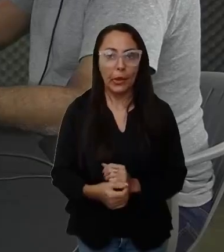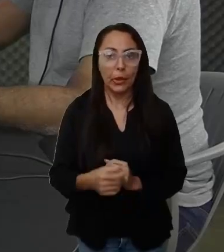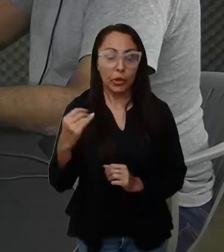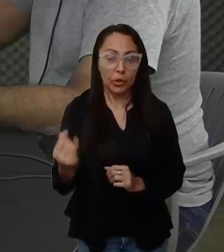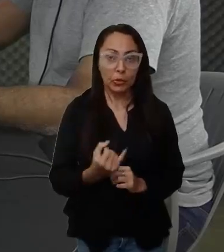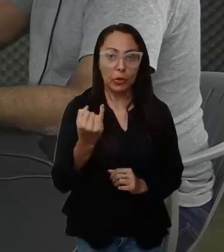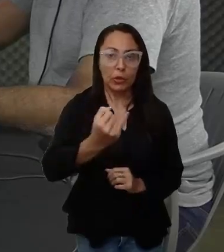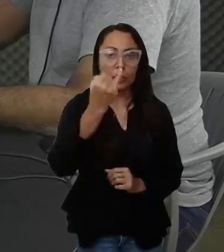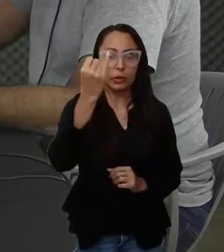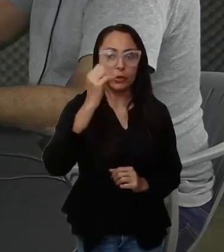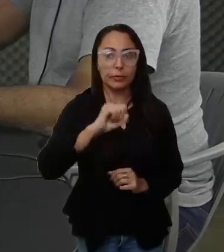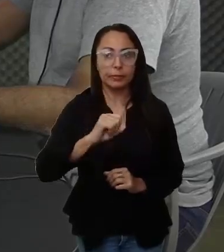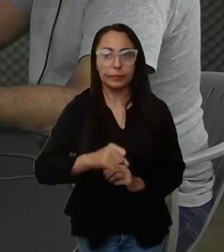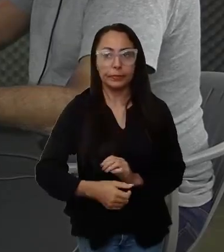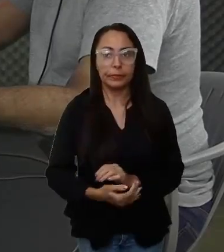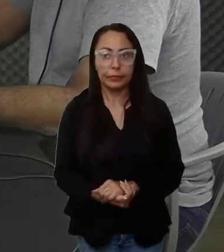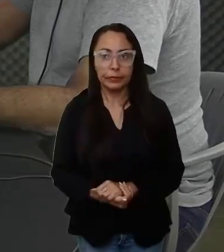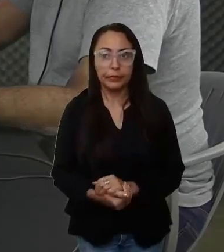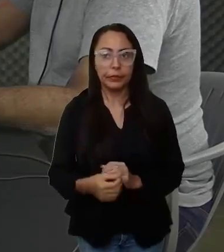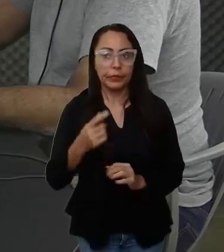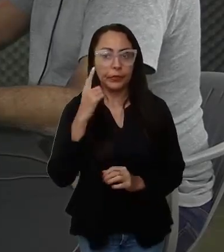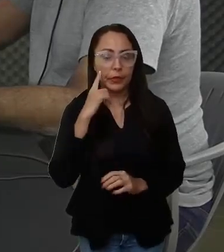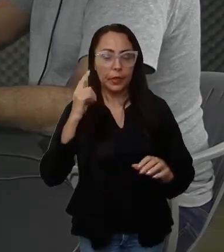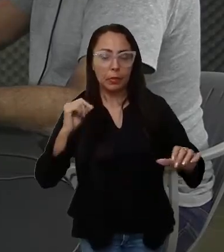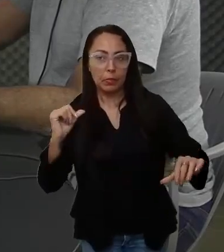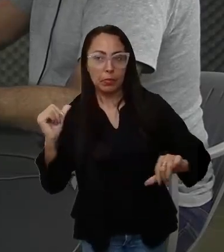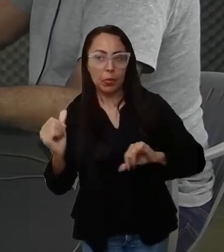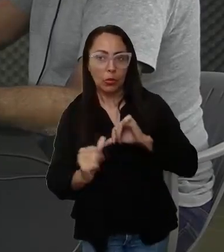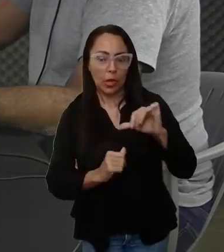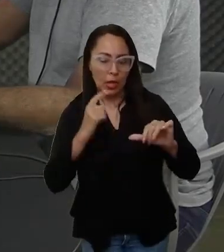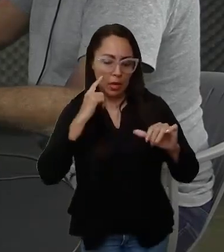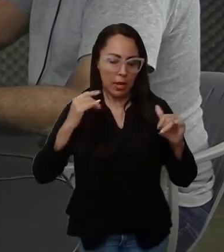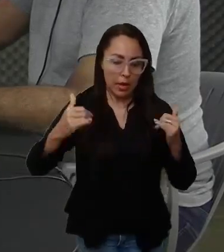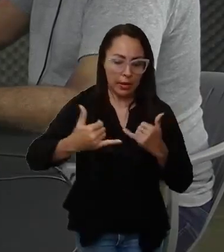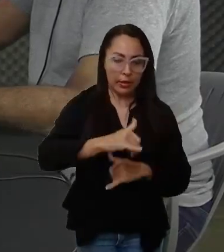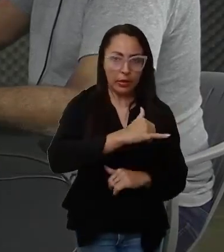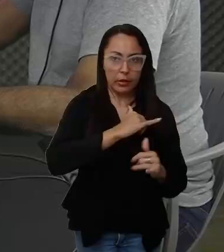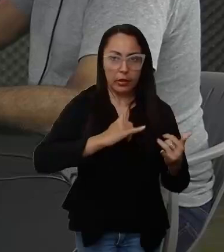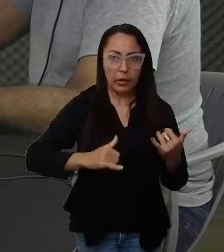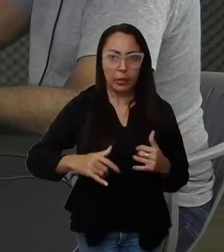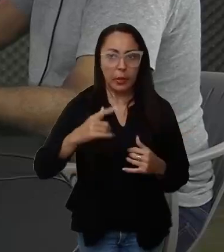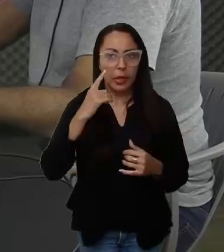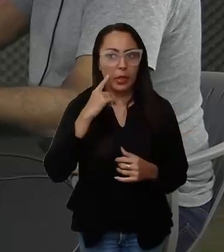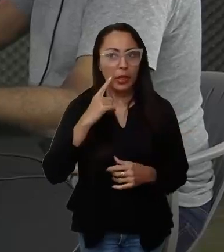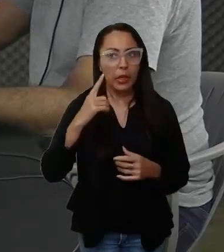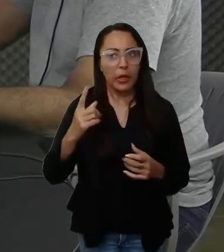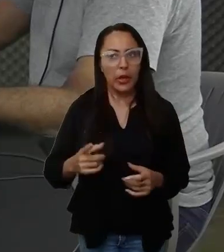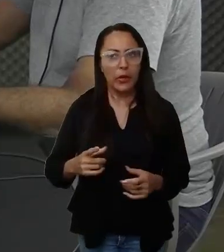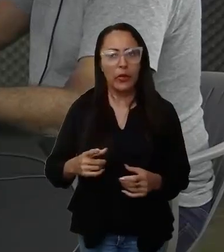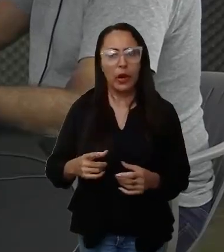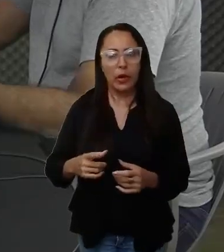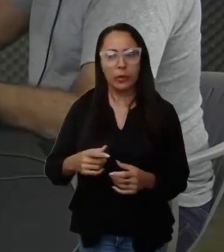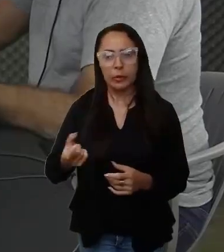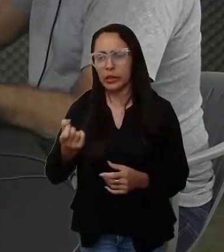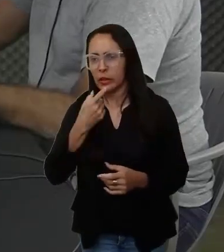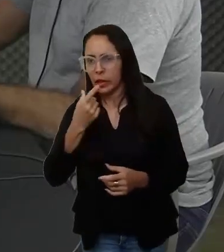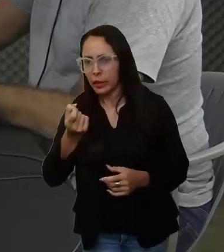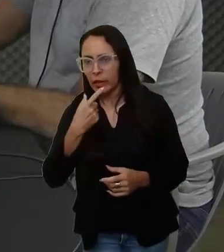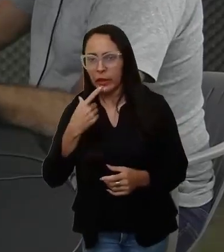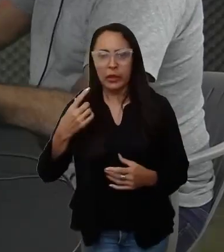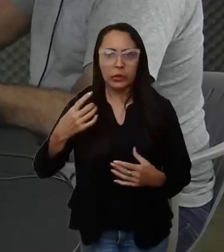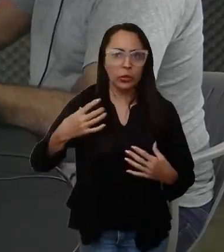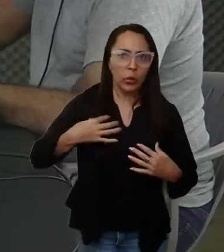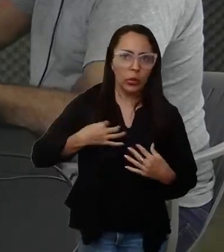impressionante. Não é? Se convergir toda essa energia para levar mantimentos, medicamentos,